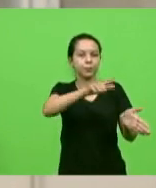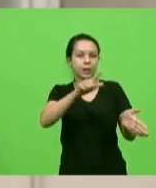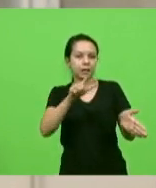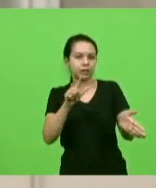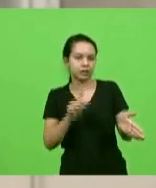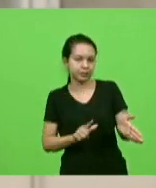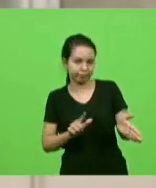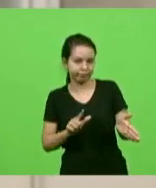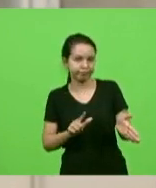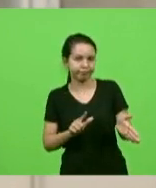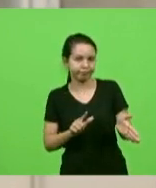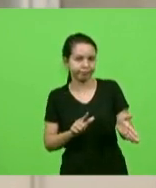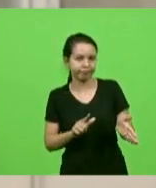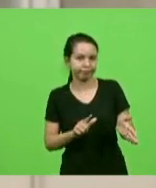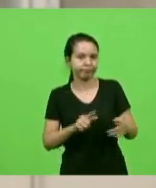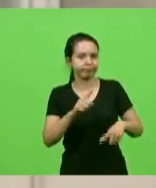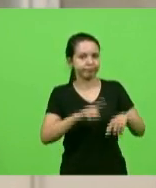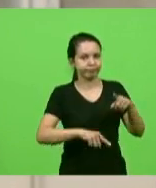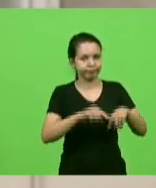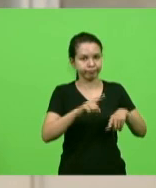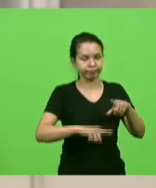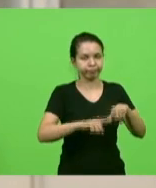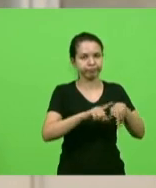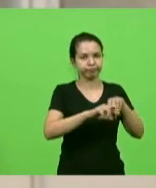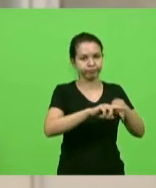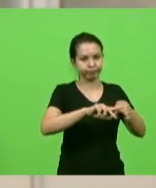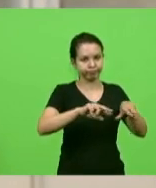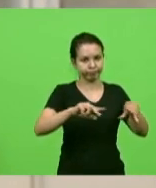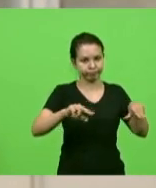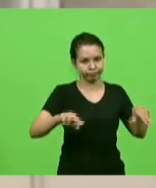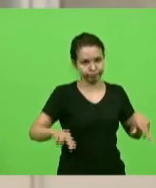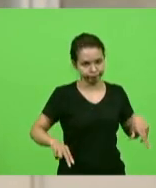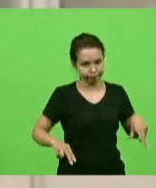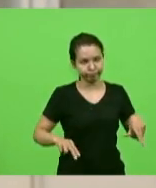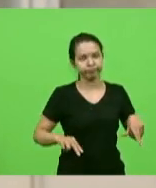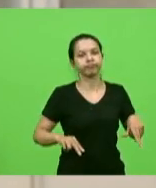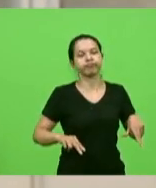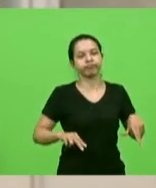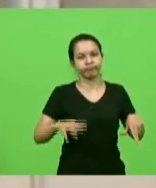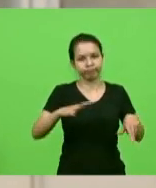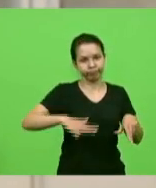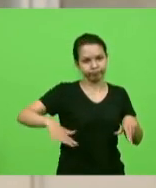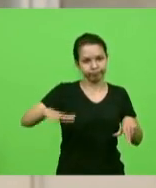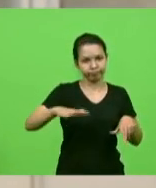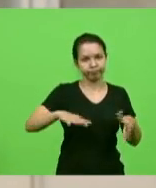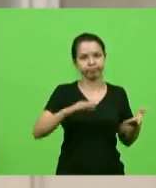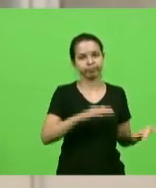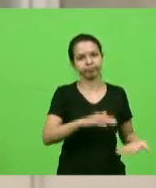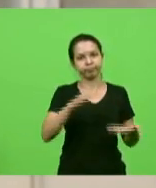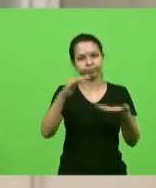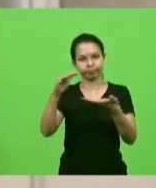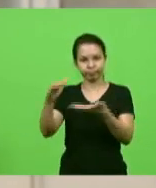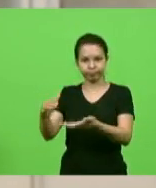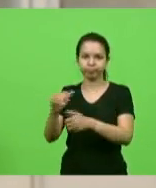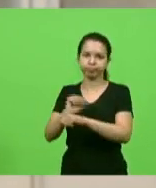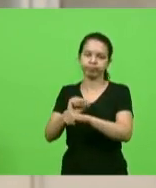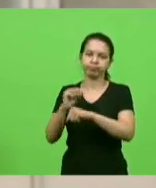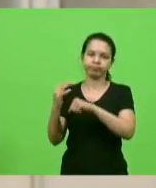antecipado de equipamentos e insumos destinados a